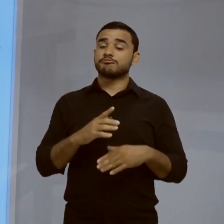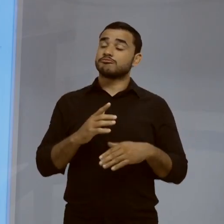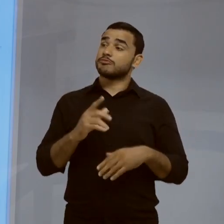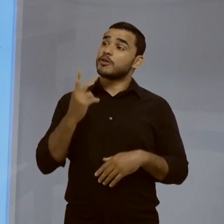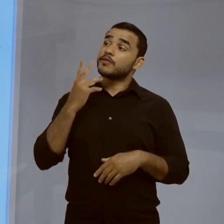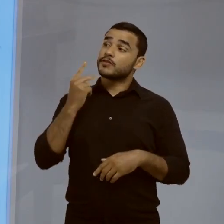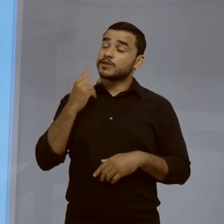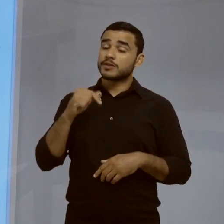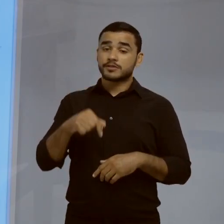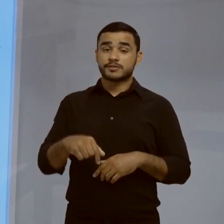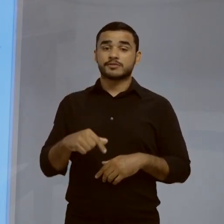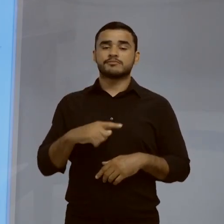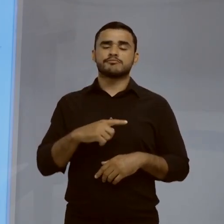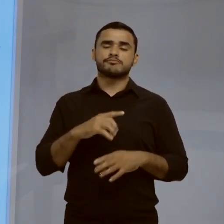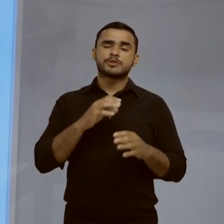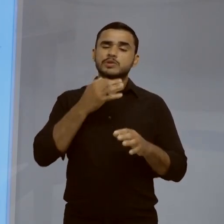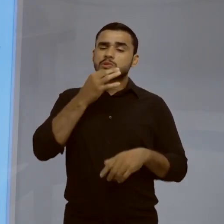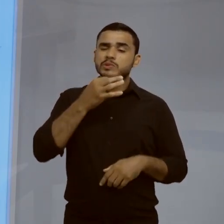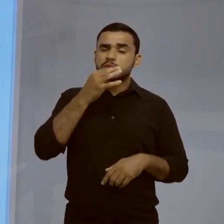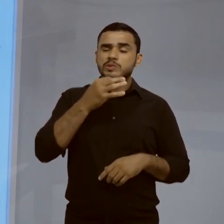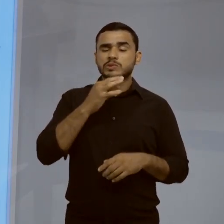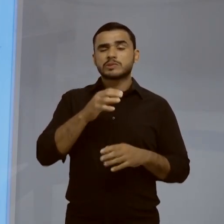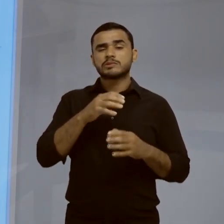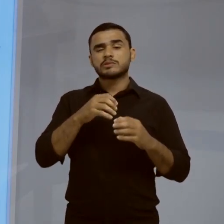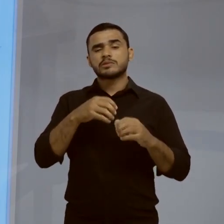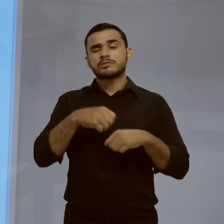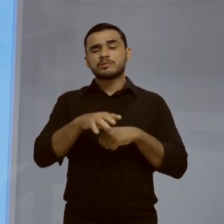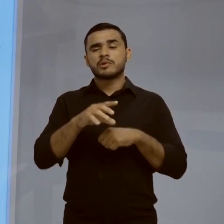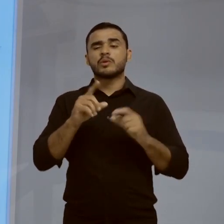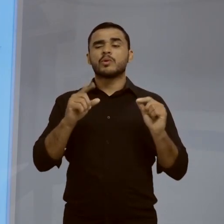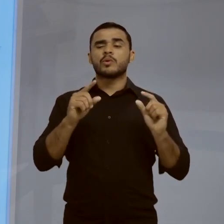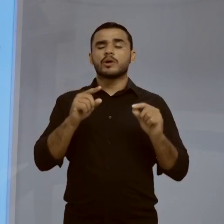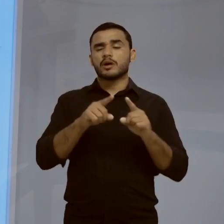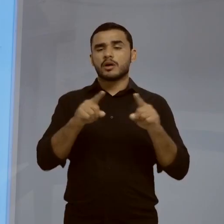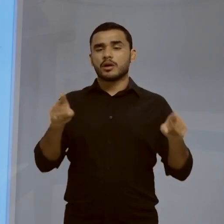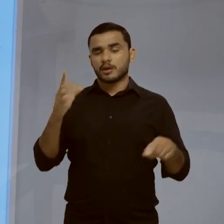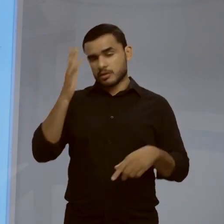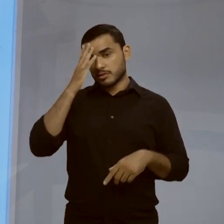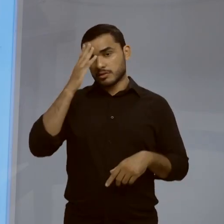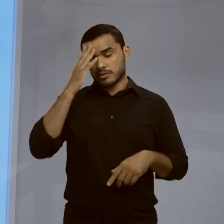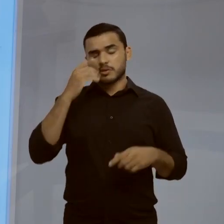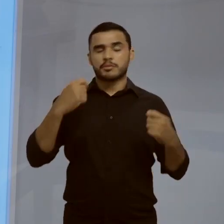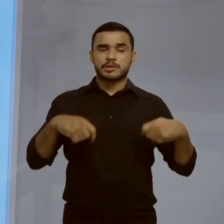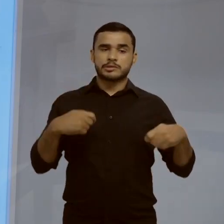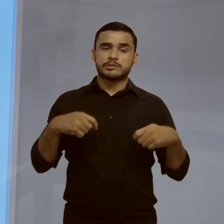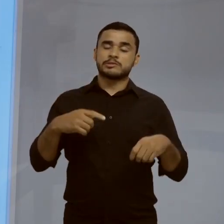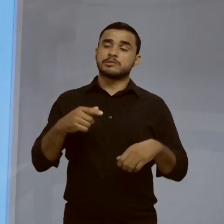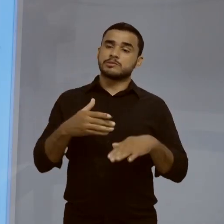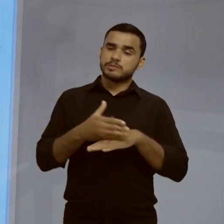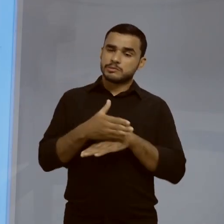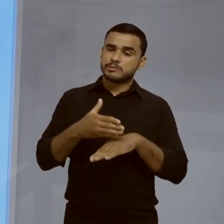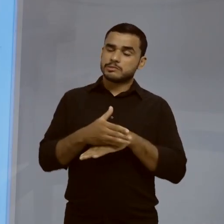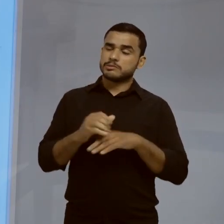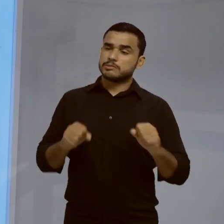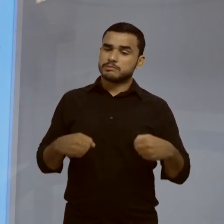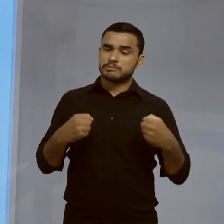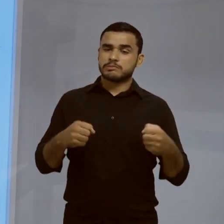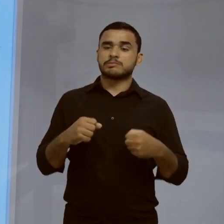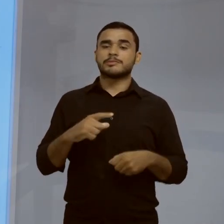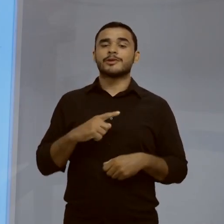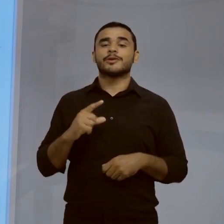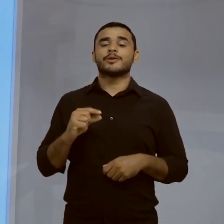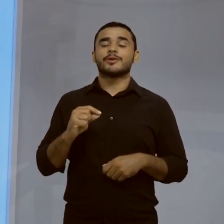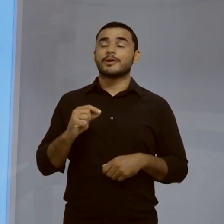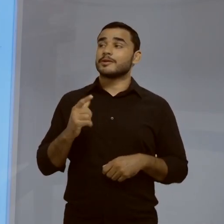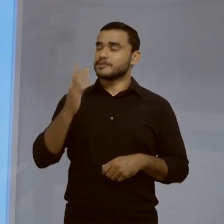agora traz algumas sugestões de atividades para manter aí os pequenos ativos, engajados. E quem vai